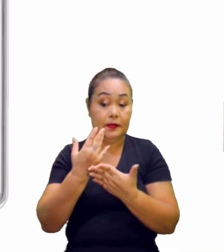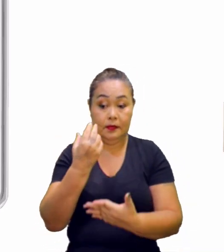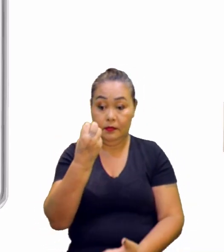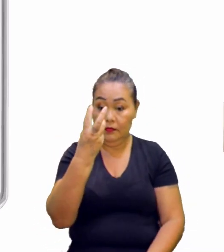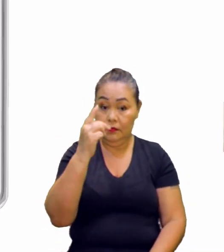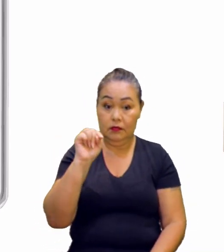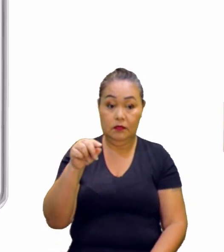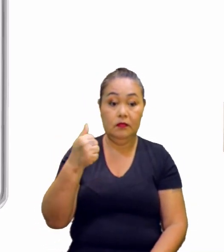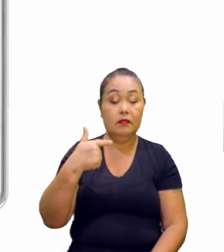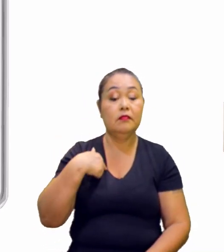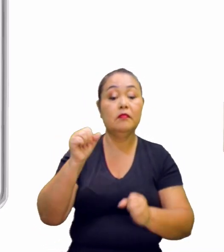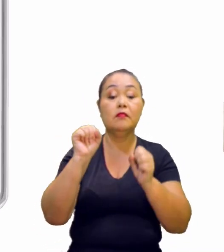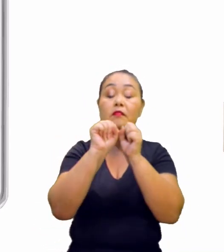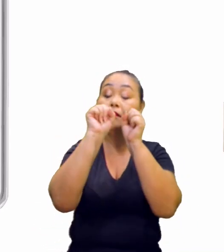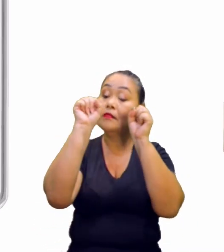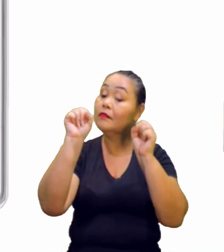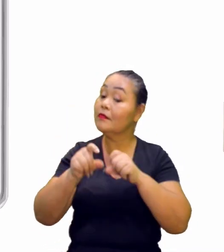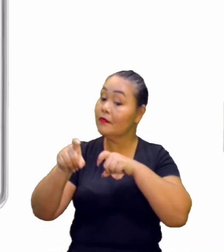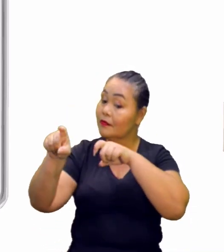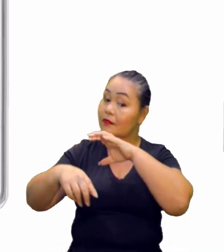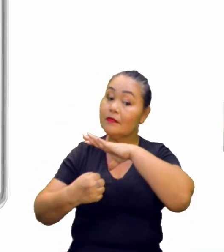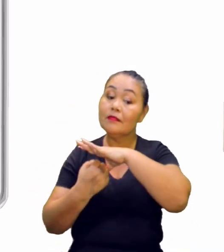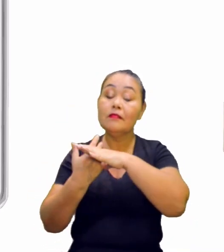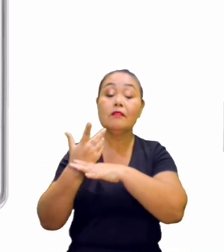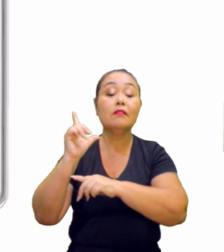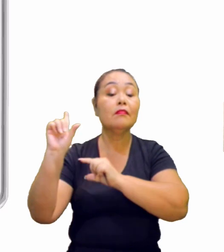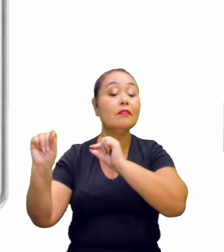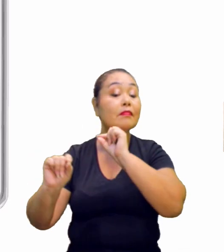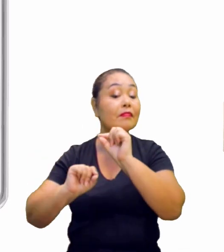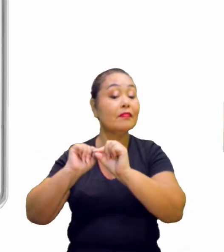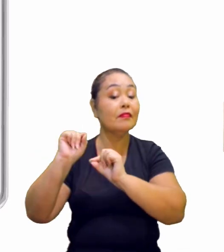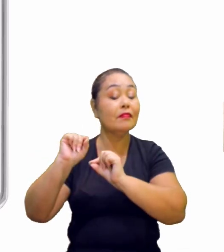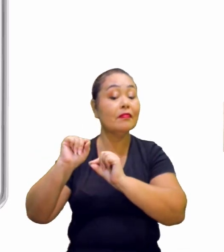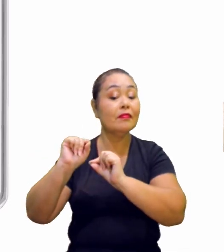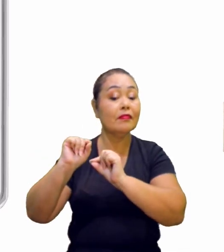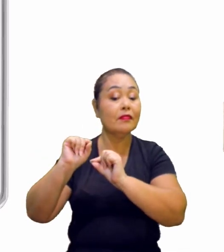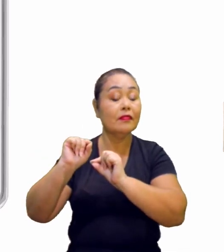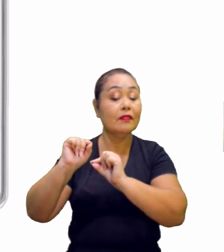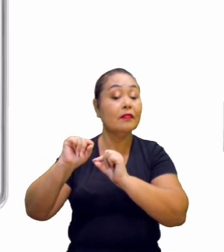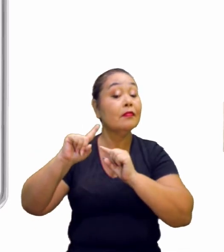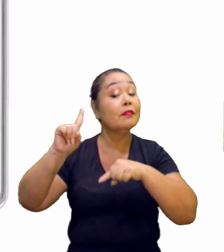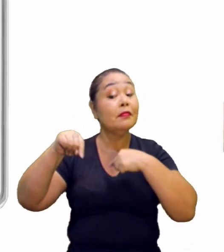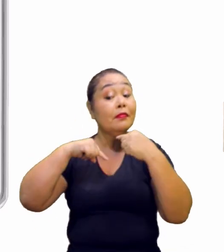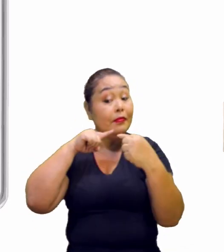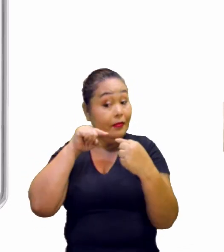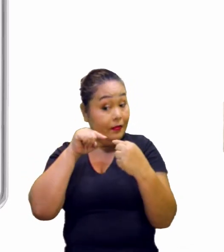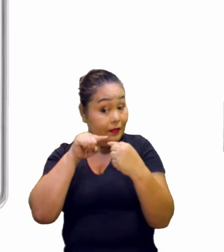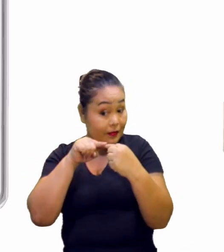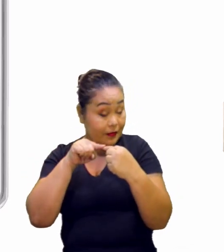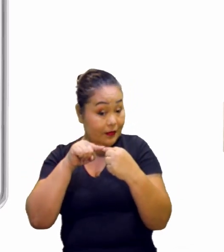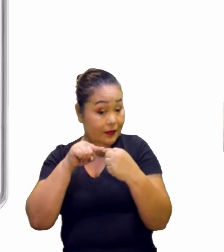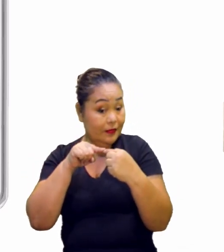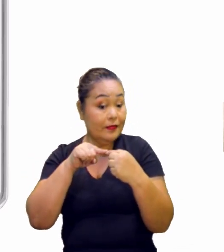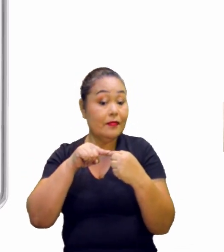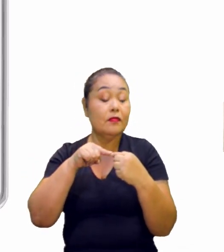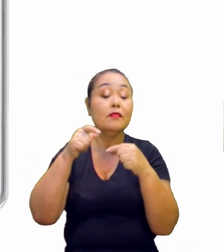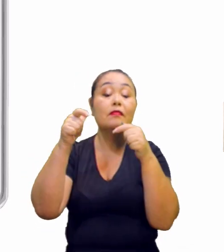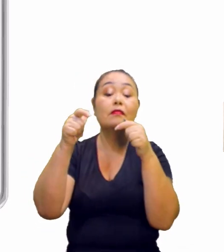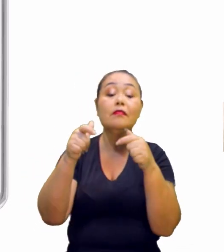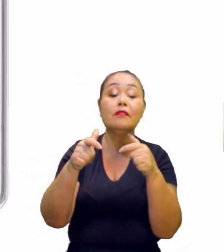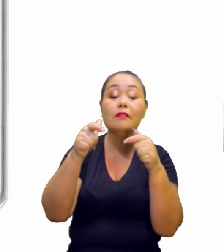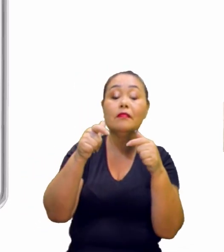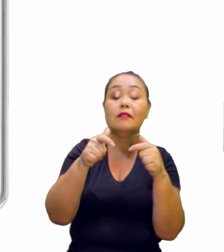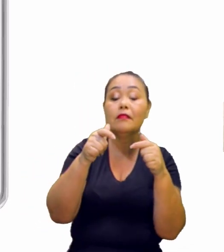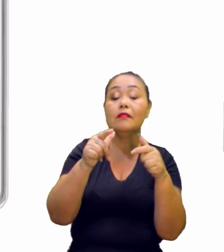Sistemas agroflorestais, o que são? Quais são os objetivos desses SAFs? Onde? Eu